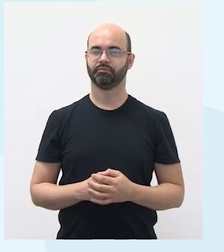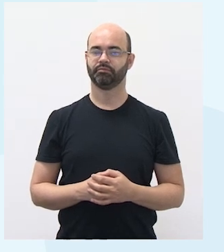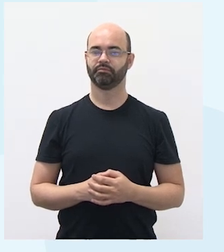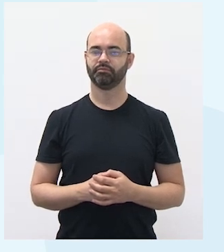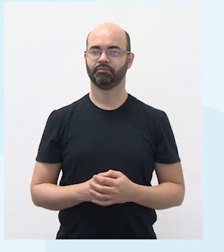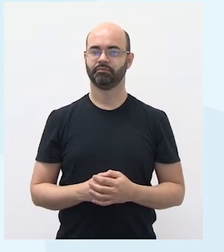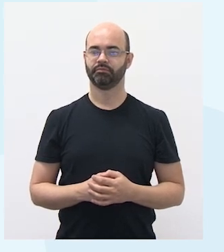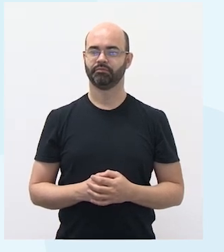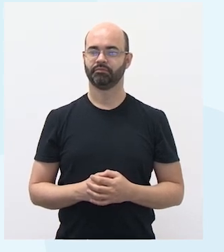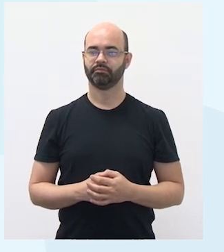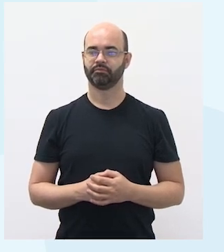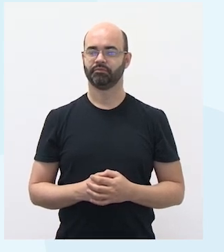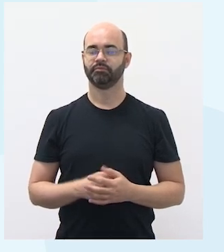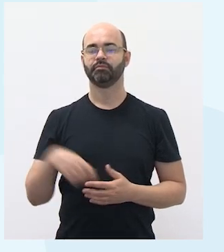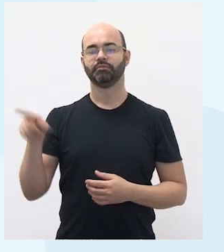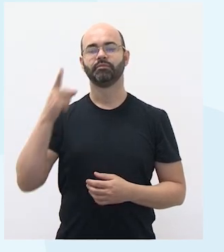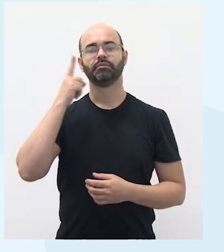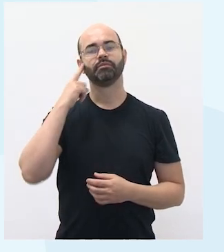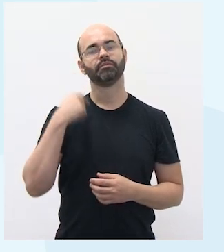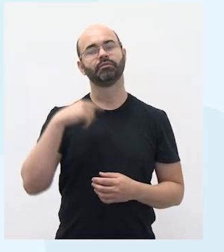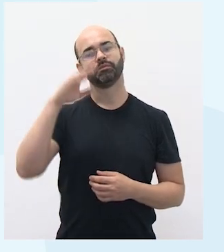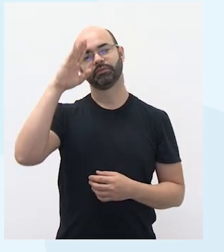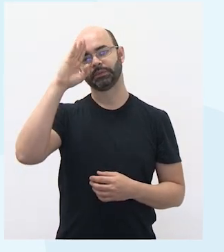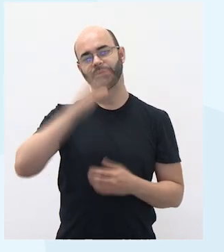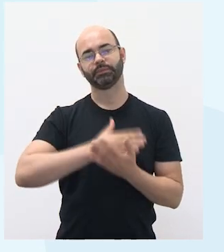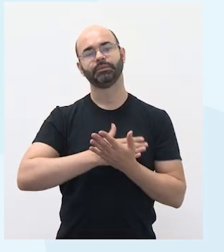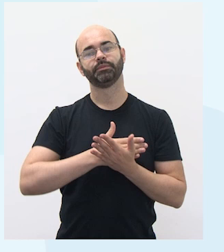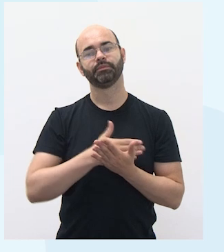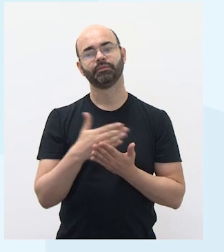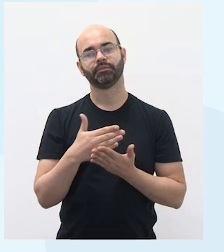intencionalidades e dar aí os primeiros